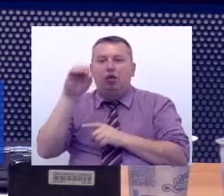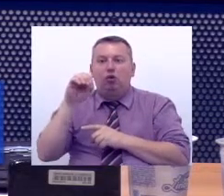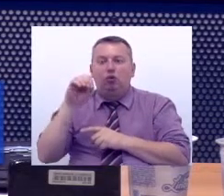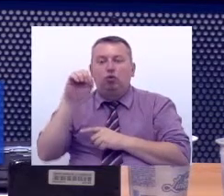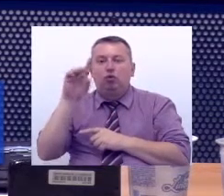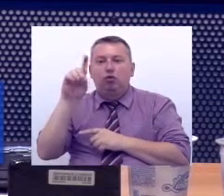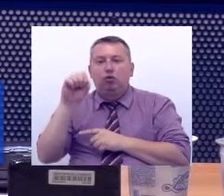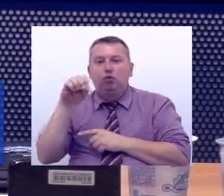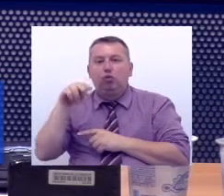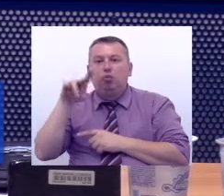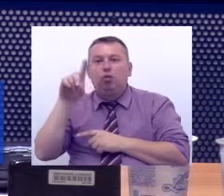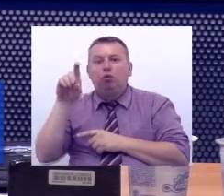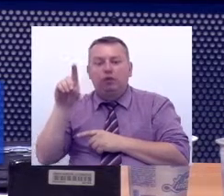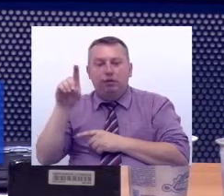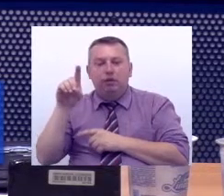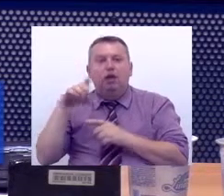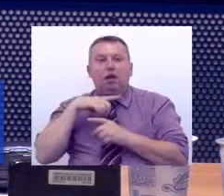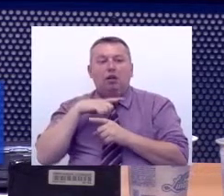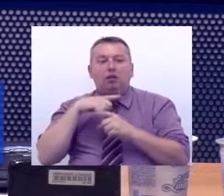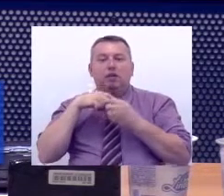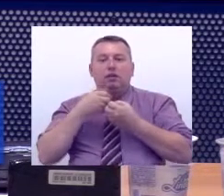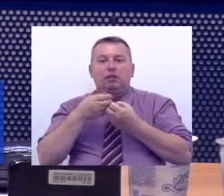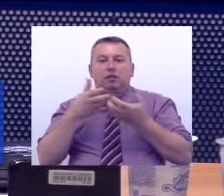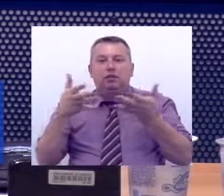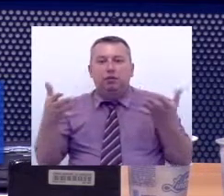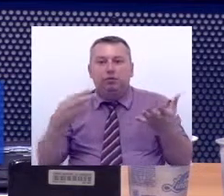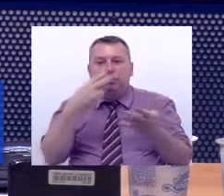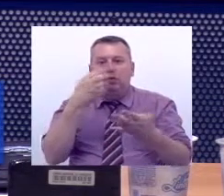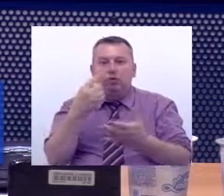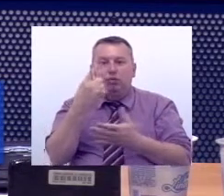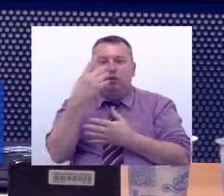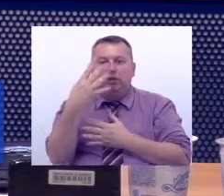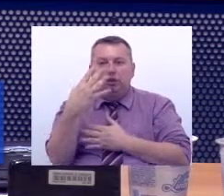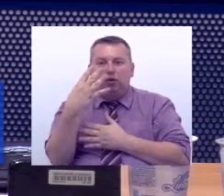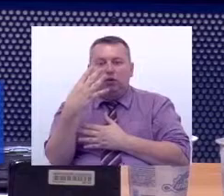está distribuído aqui para 2014,